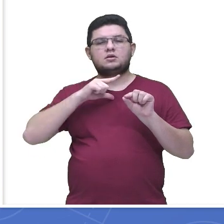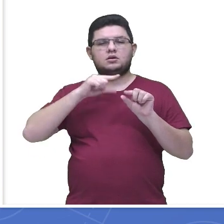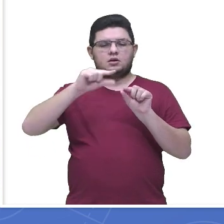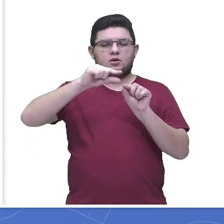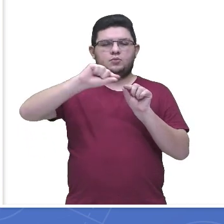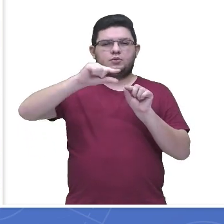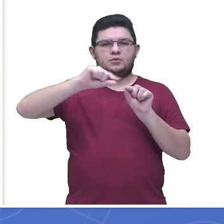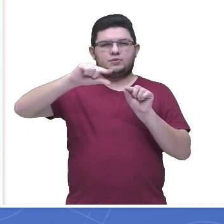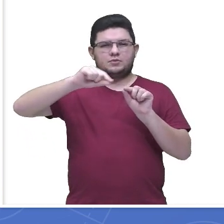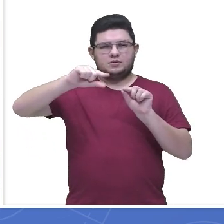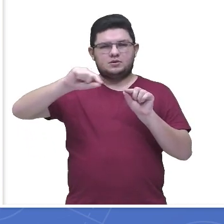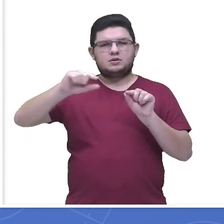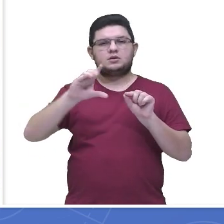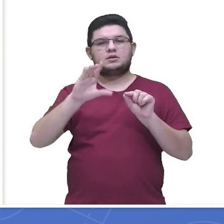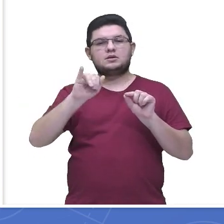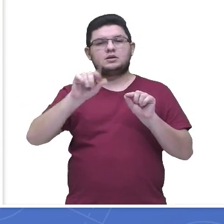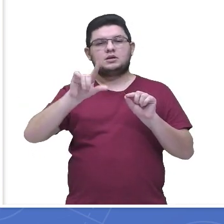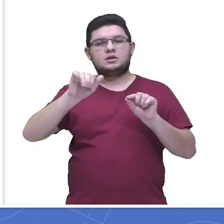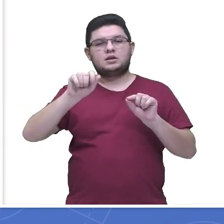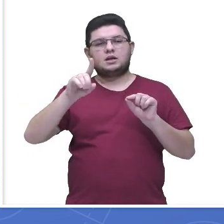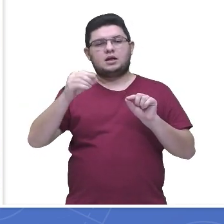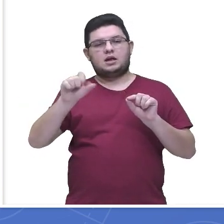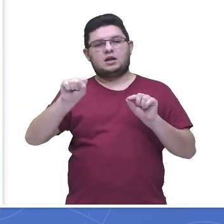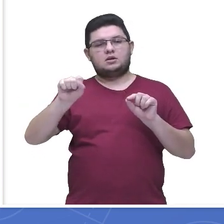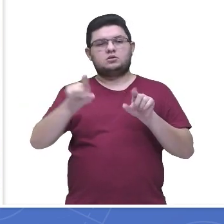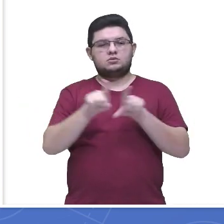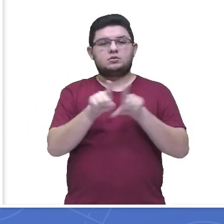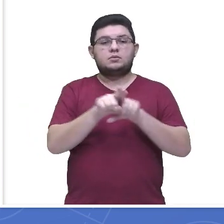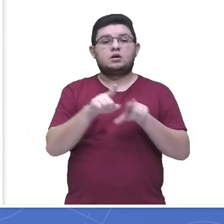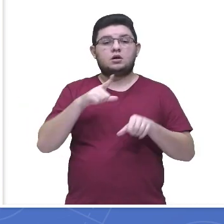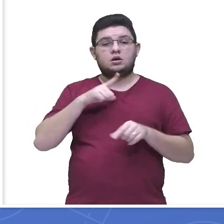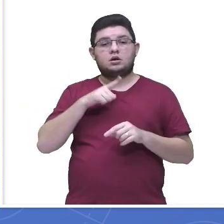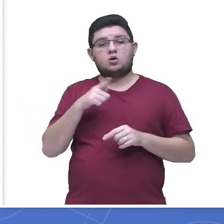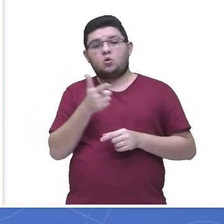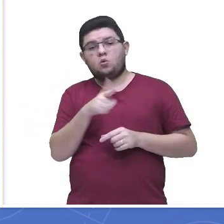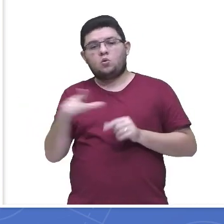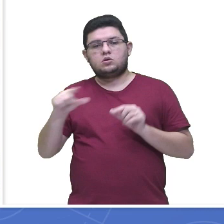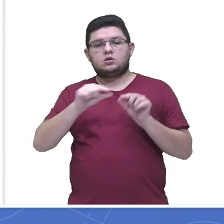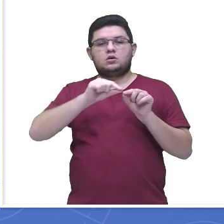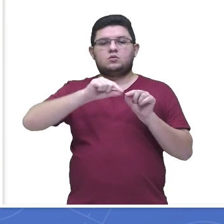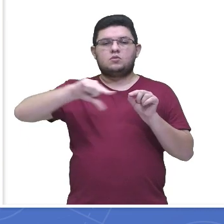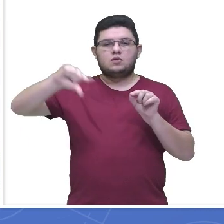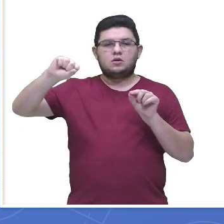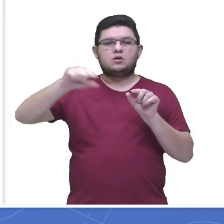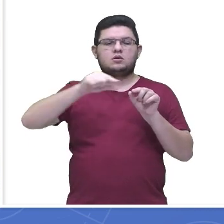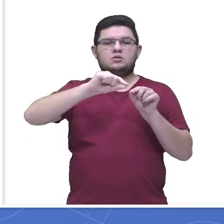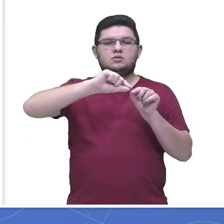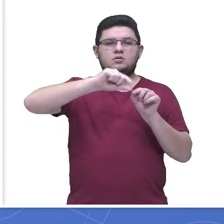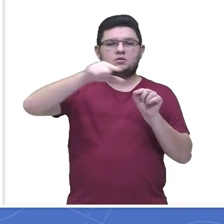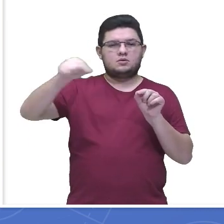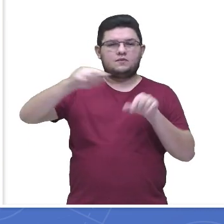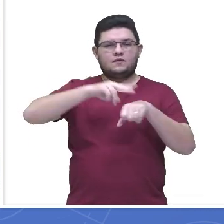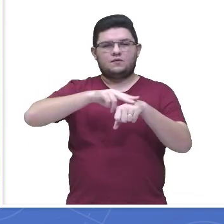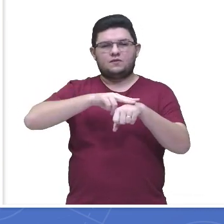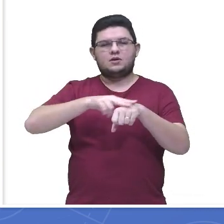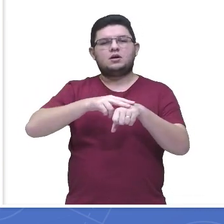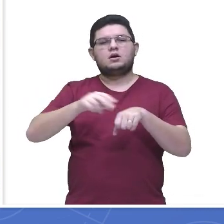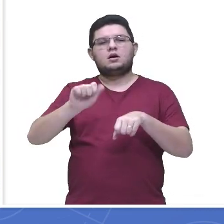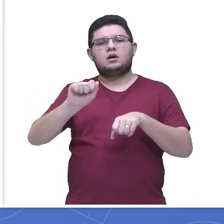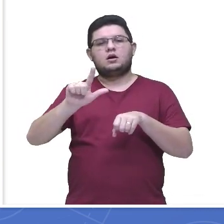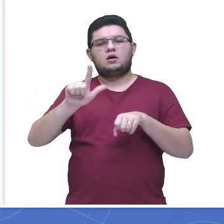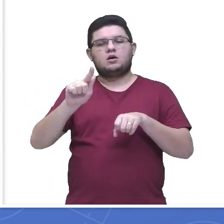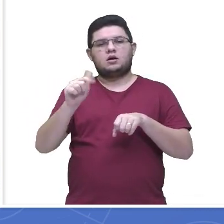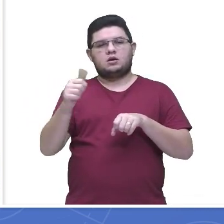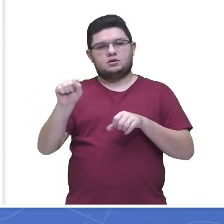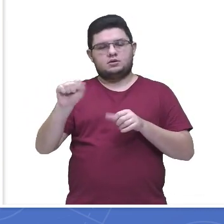volta da sua estrutura, e nós temos também as algas nessa outra imagem, ok?